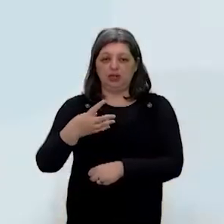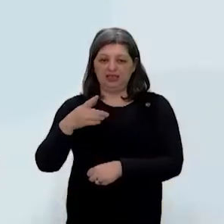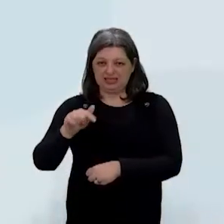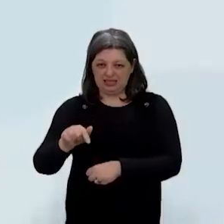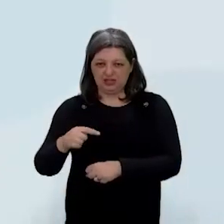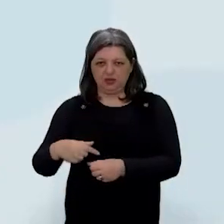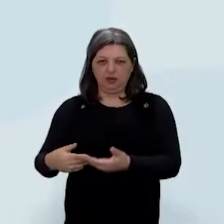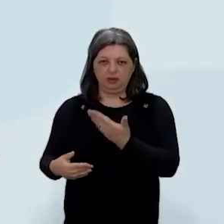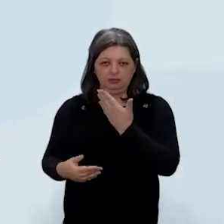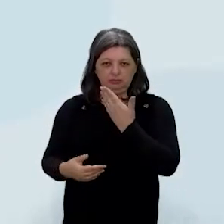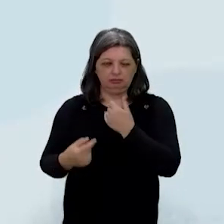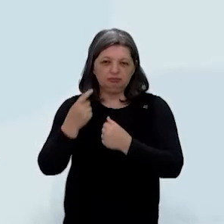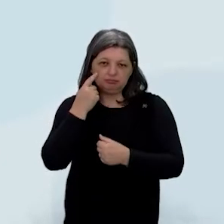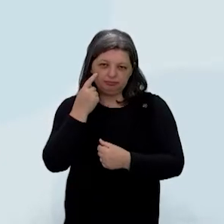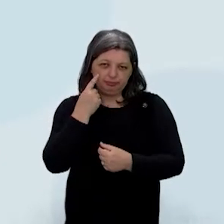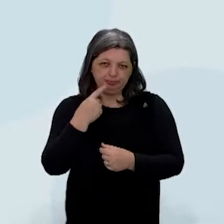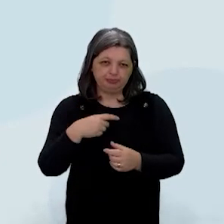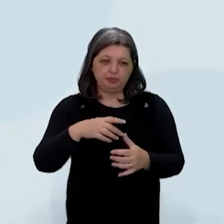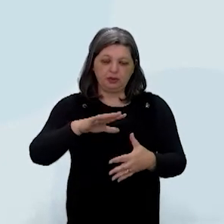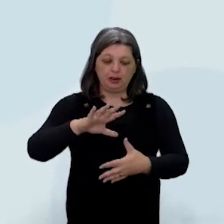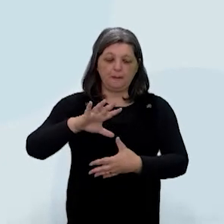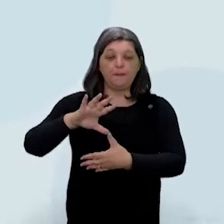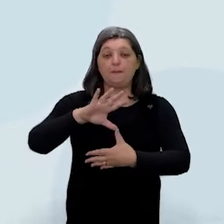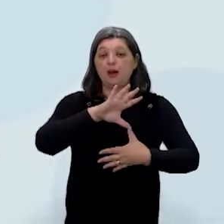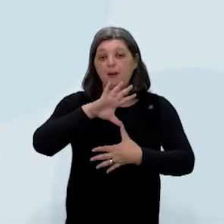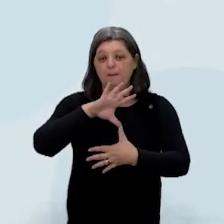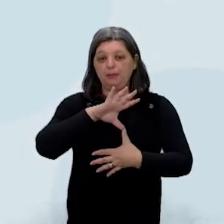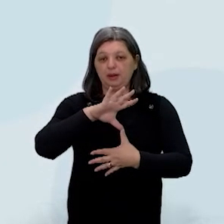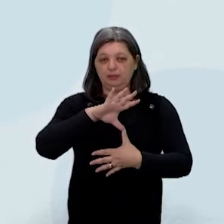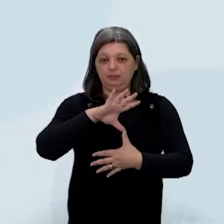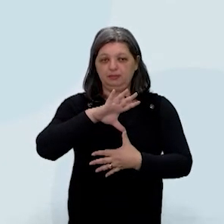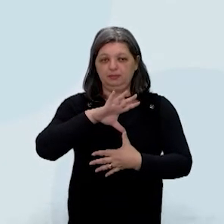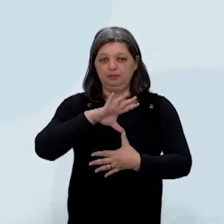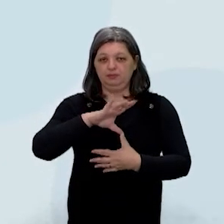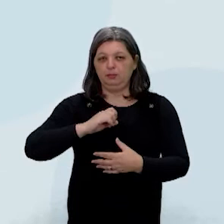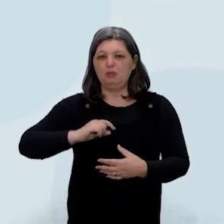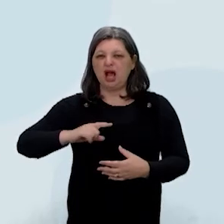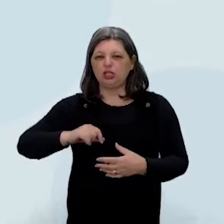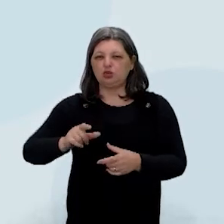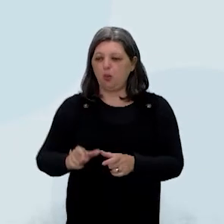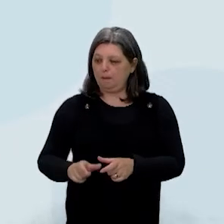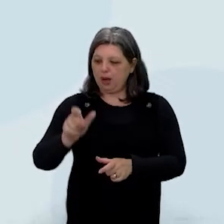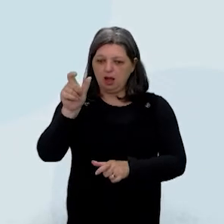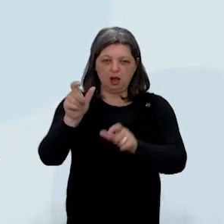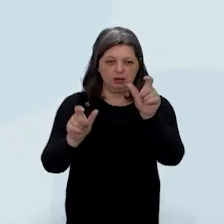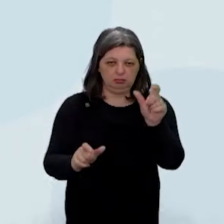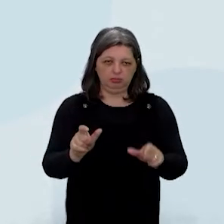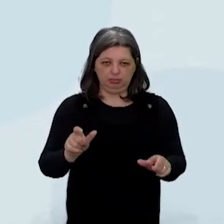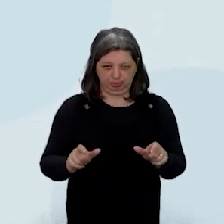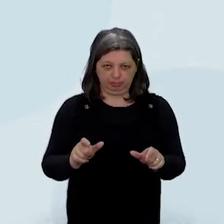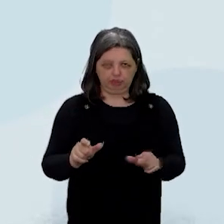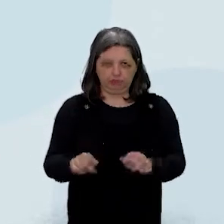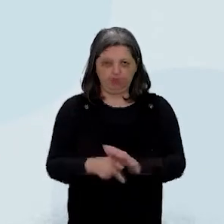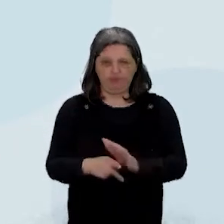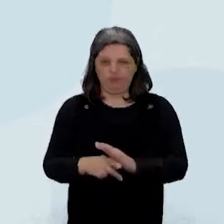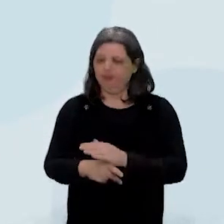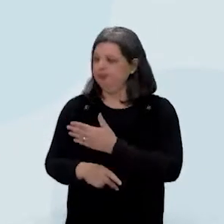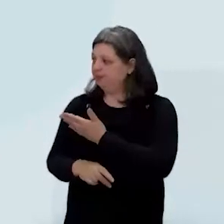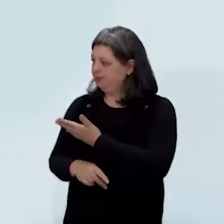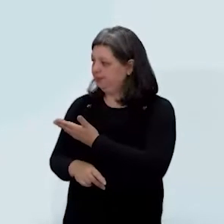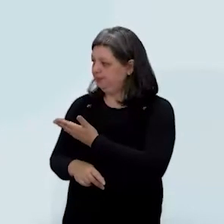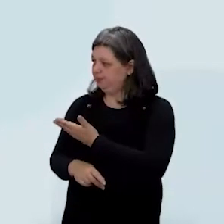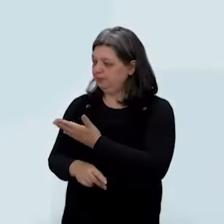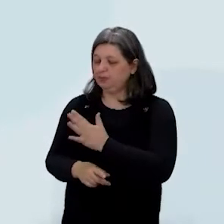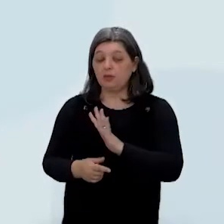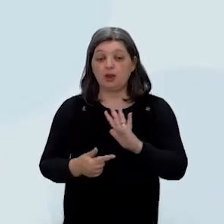para vocês, um mapa, tá? Essas barras em azul nesse mapa do lado esquerdo da sua tela mostram,